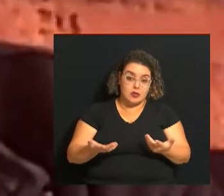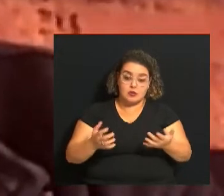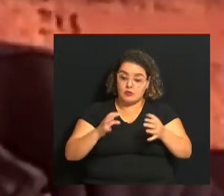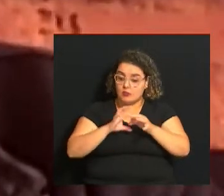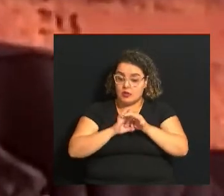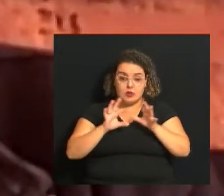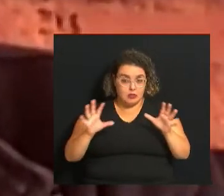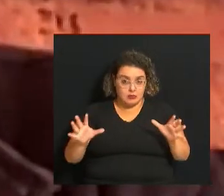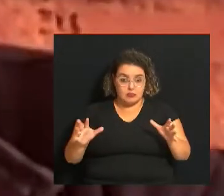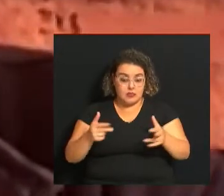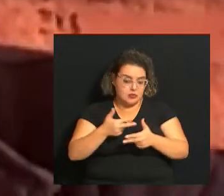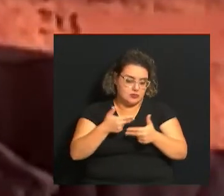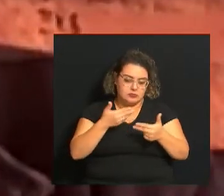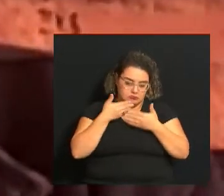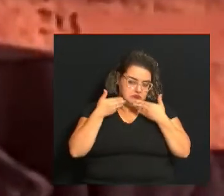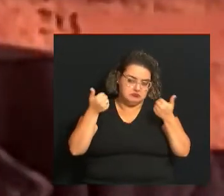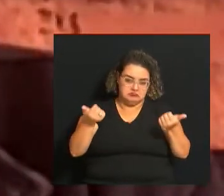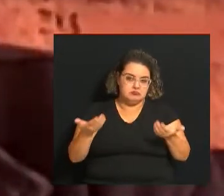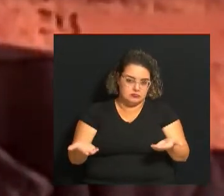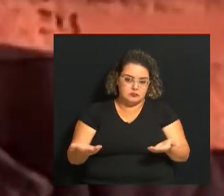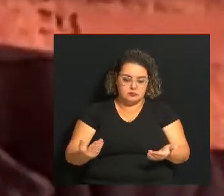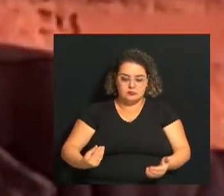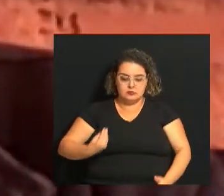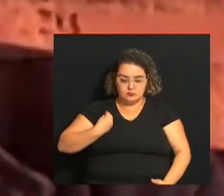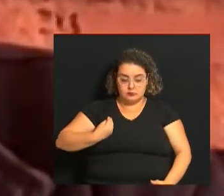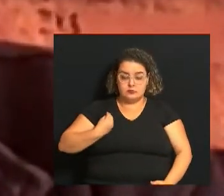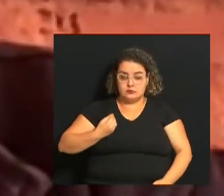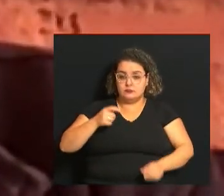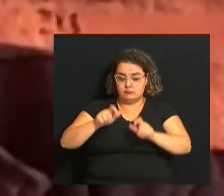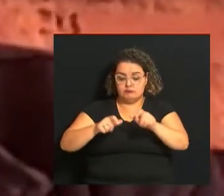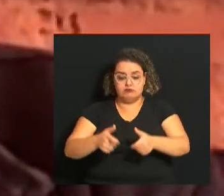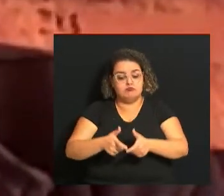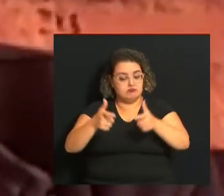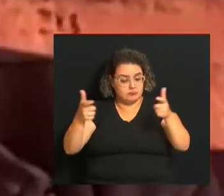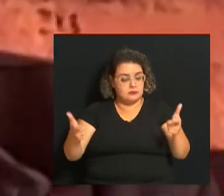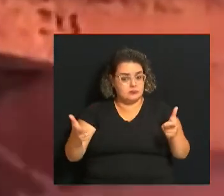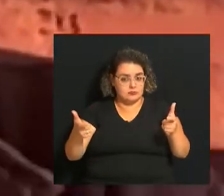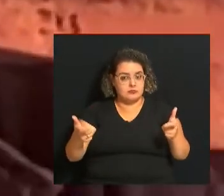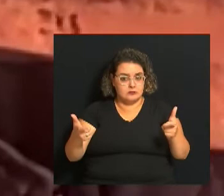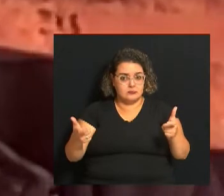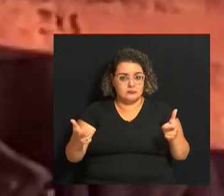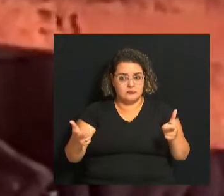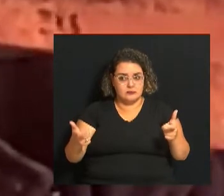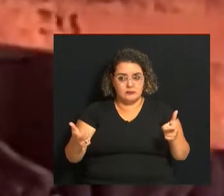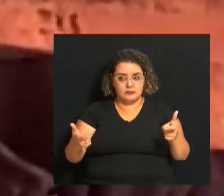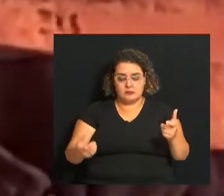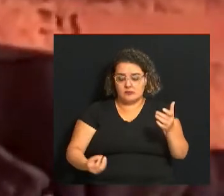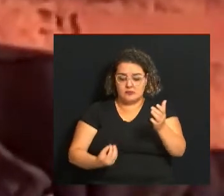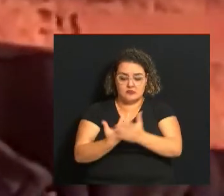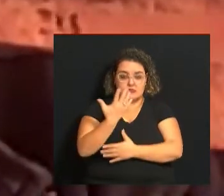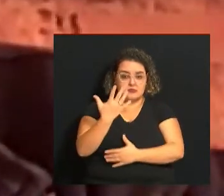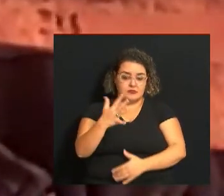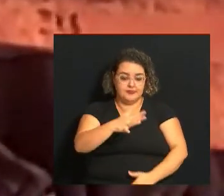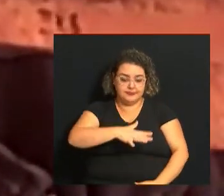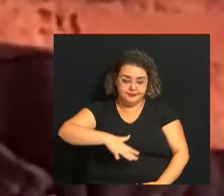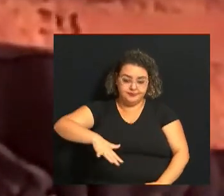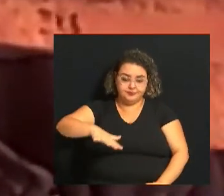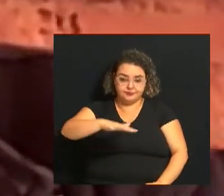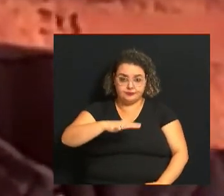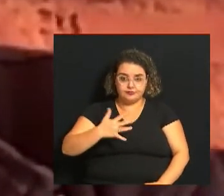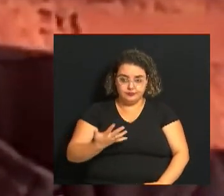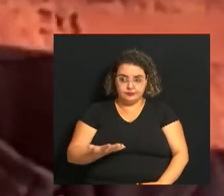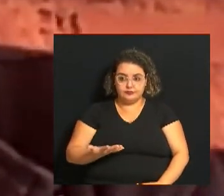coisas melhoraram, a vida das pessoas agora é maior, se criou um ambiente, né,